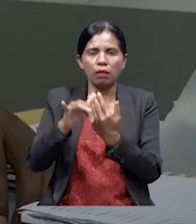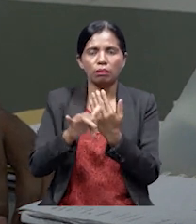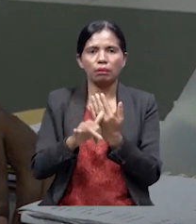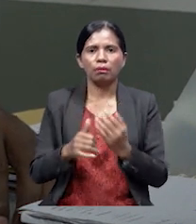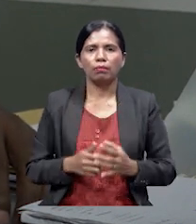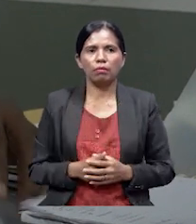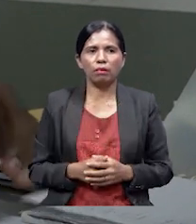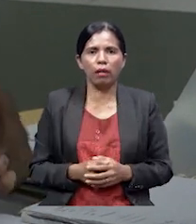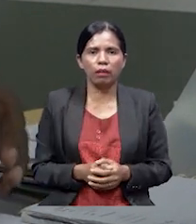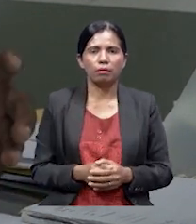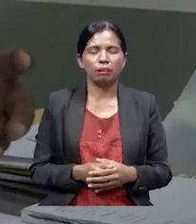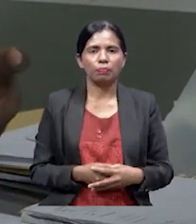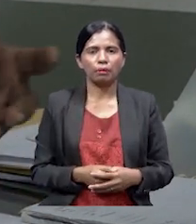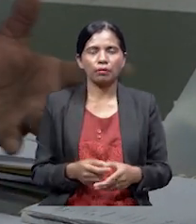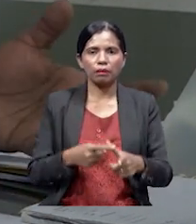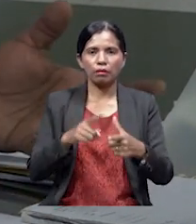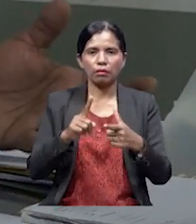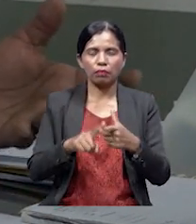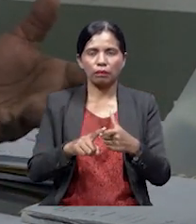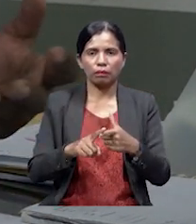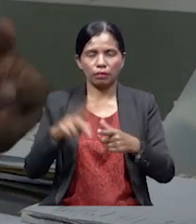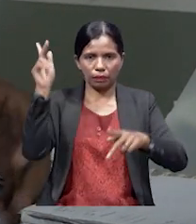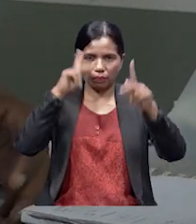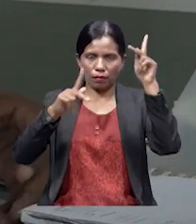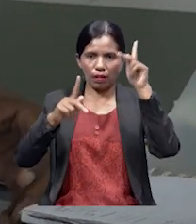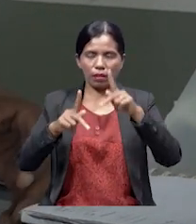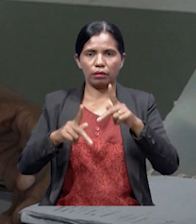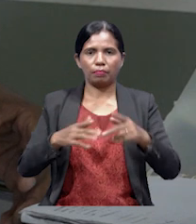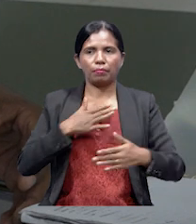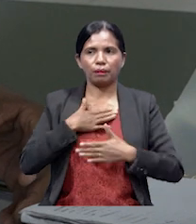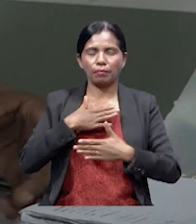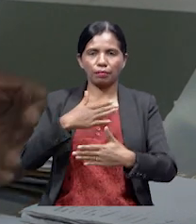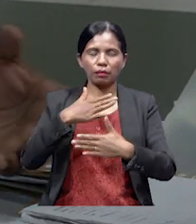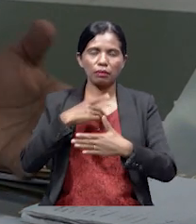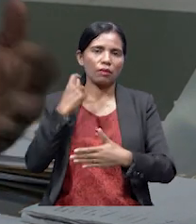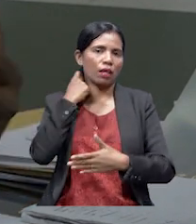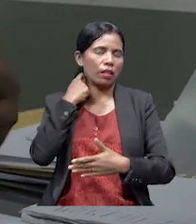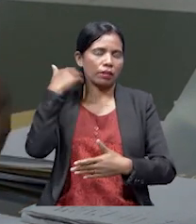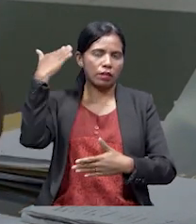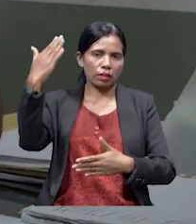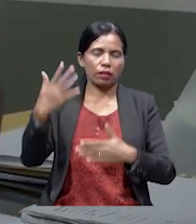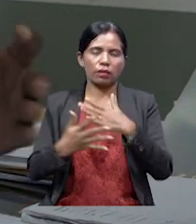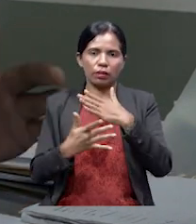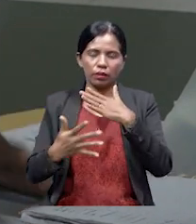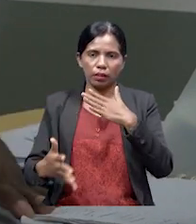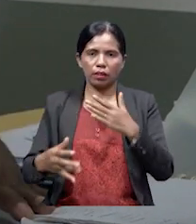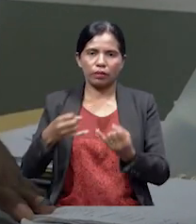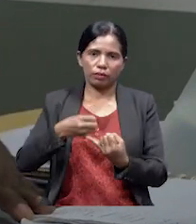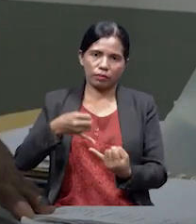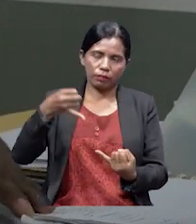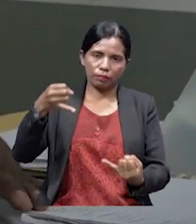ne iha mos hanesan kazu hipertensão kazu pneumonia kazu malnutrição